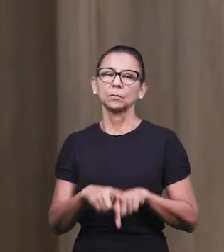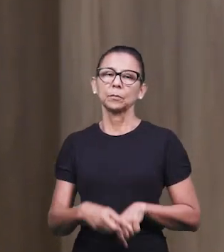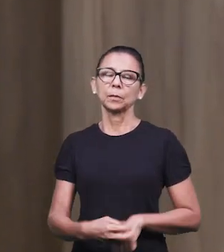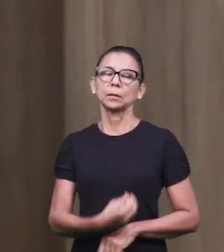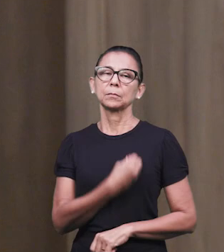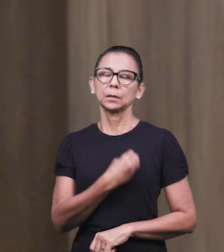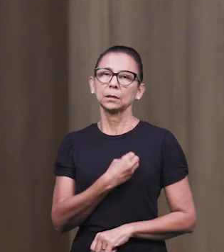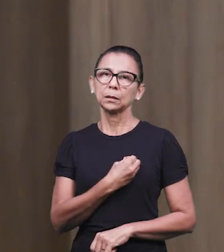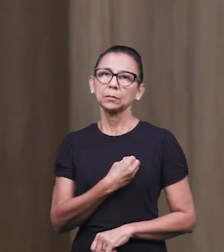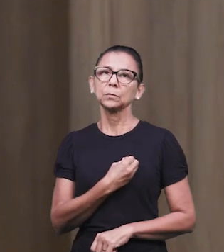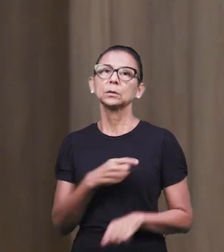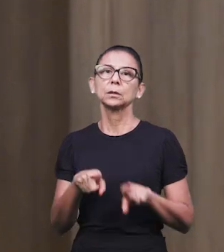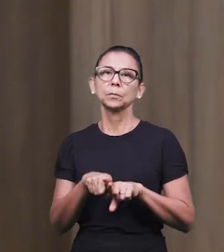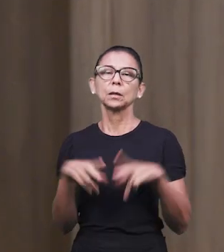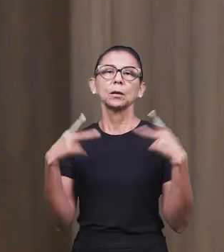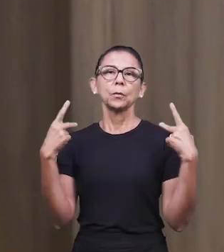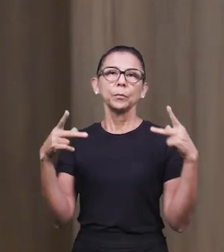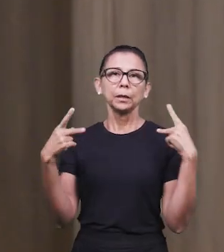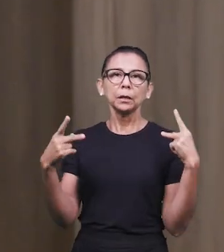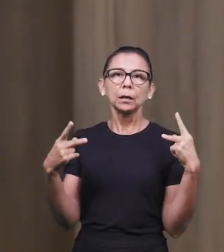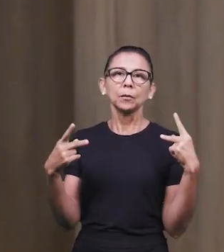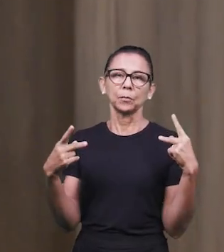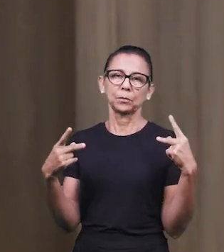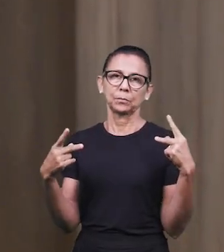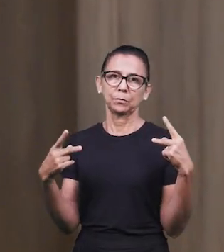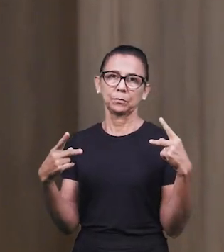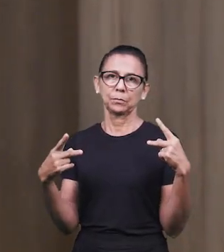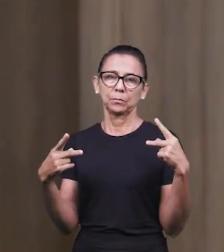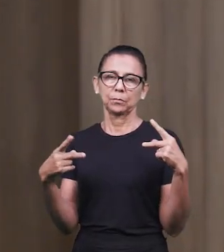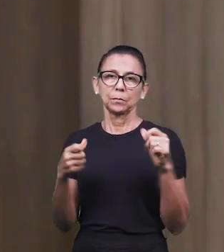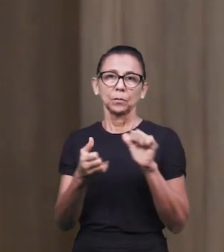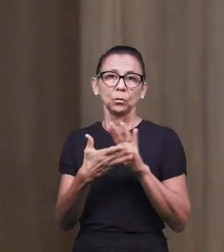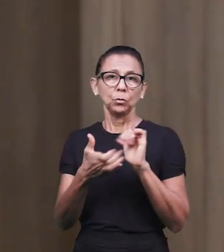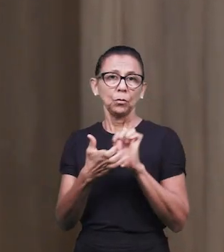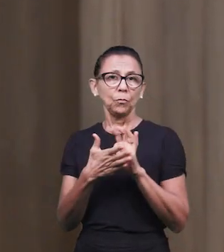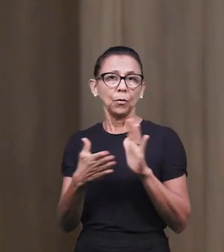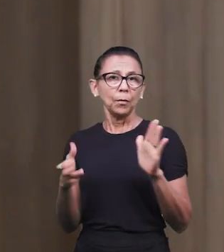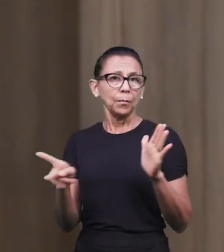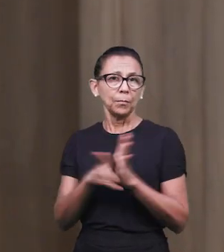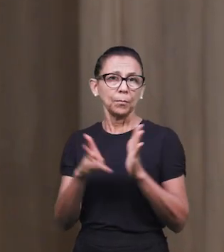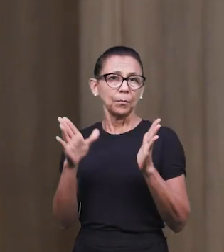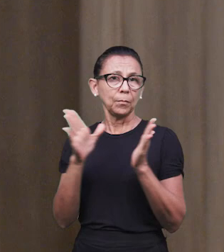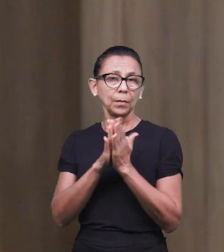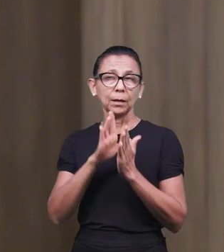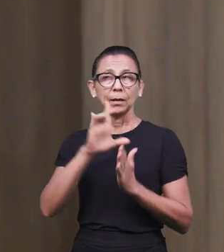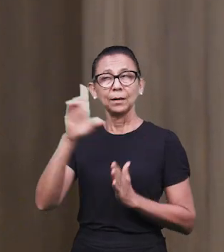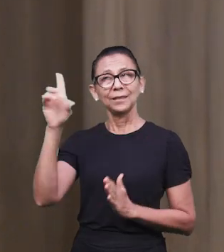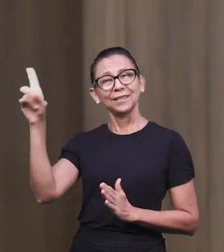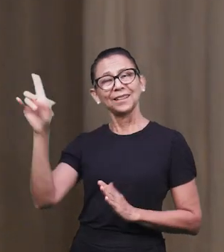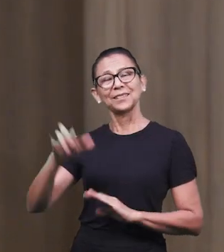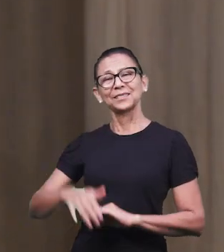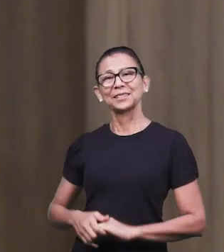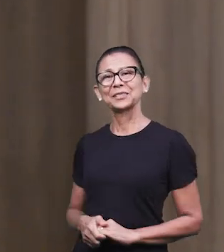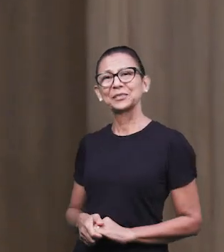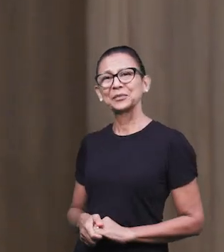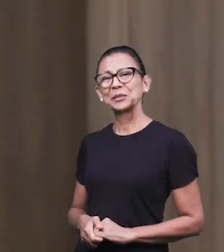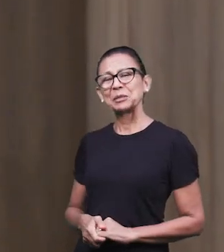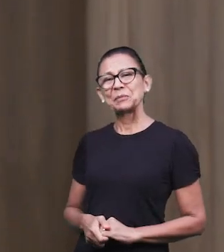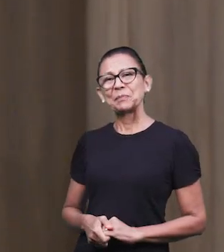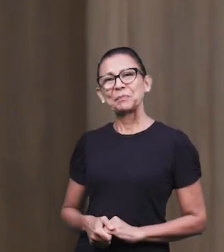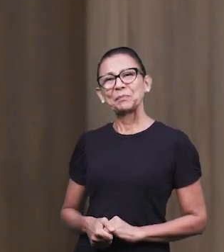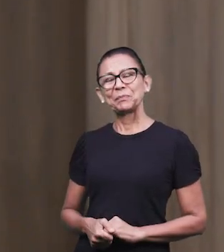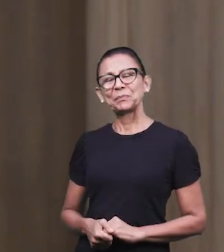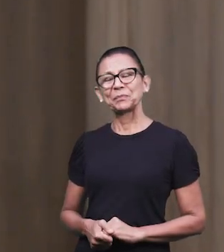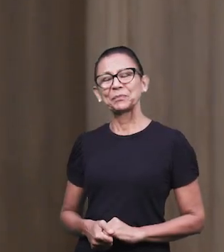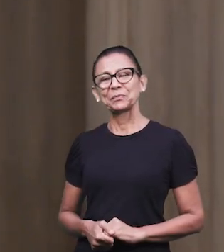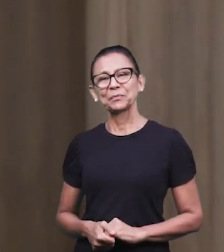nós vivemos o que nós pregamos. O louvor é a palavra. Então, nós cantamos... O que nós vivemos e vivemos o